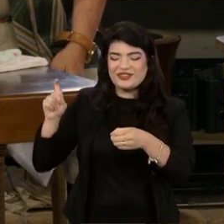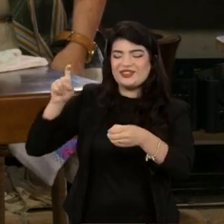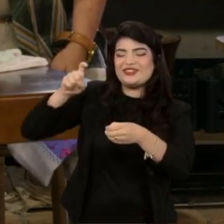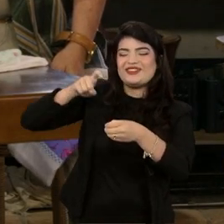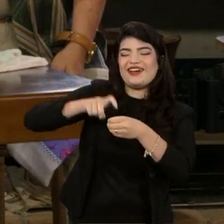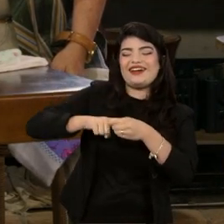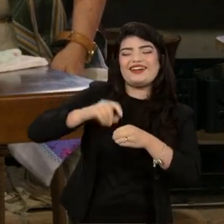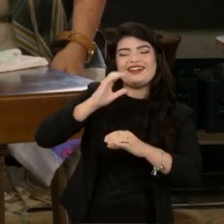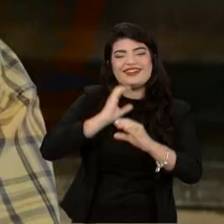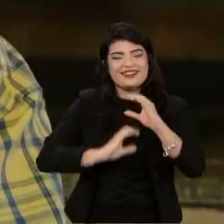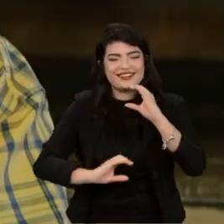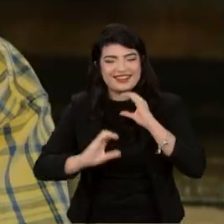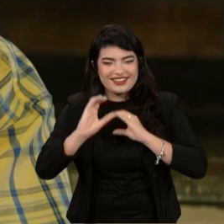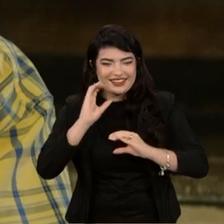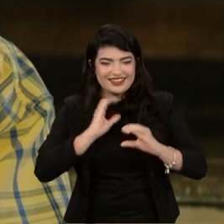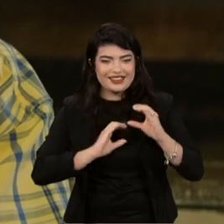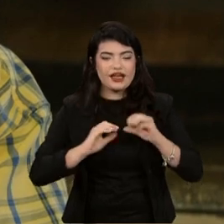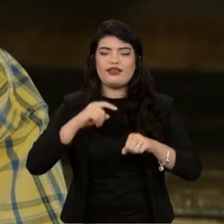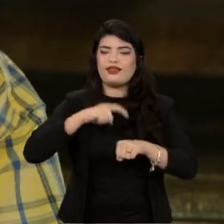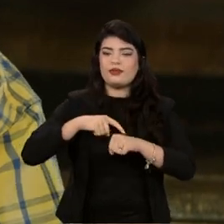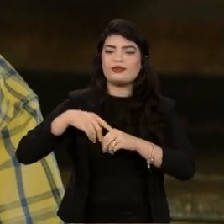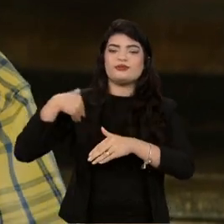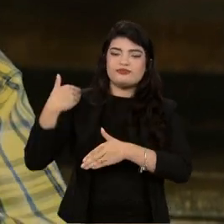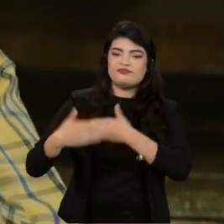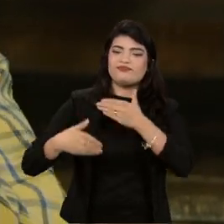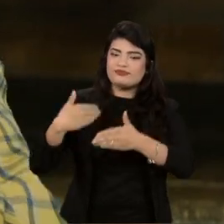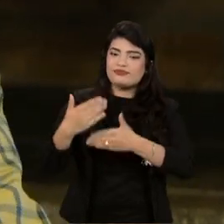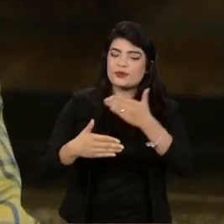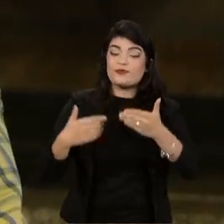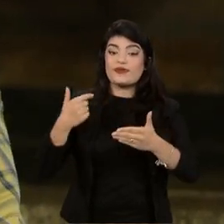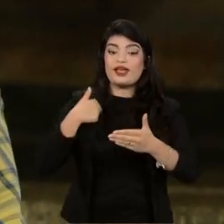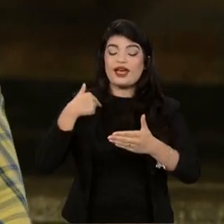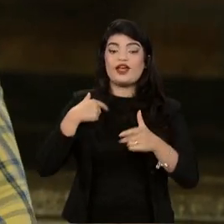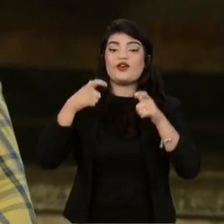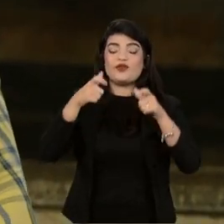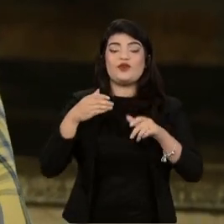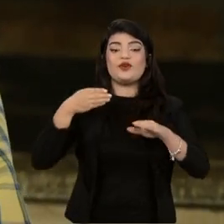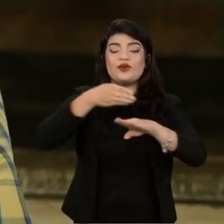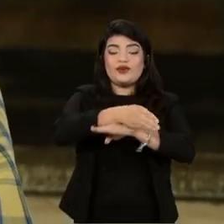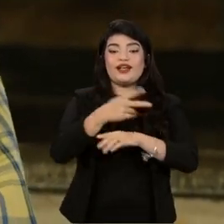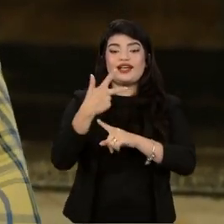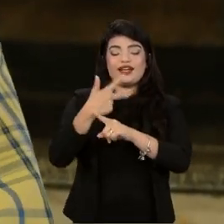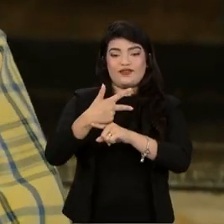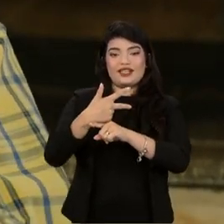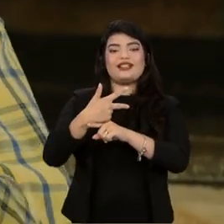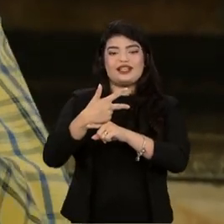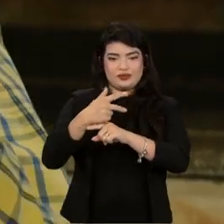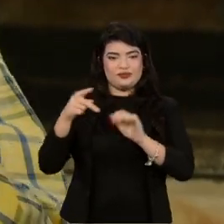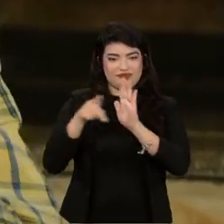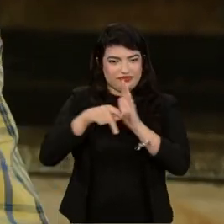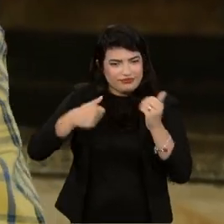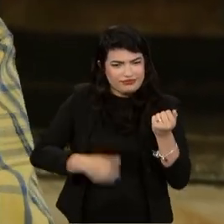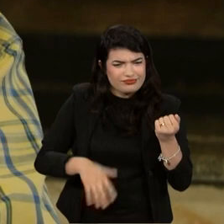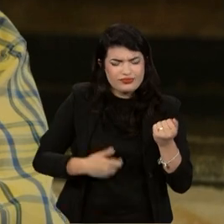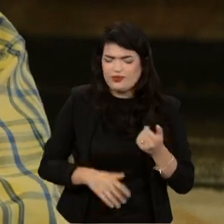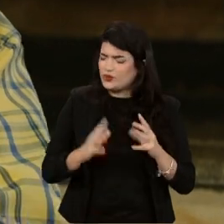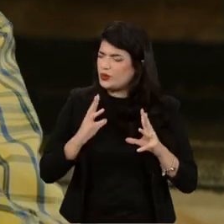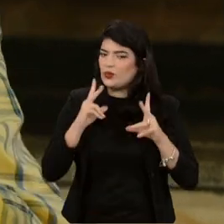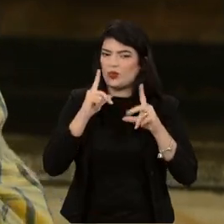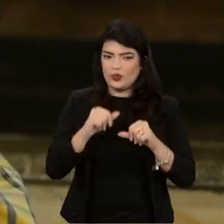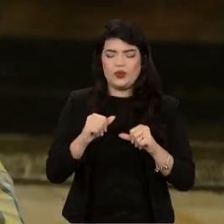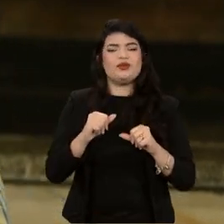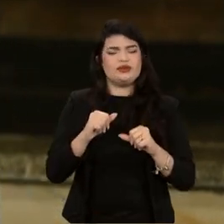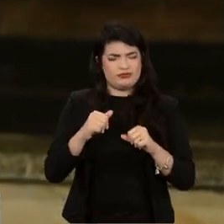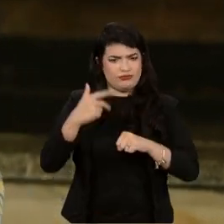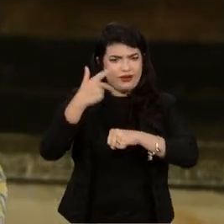aqui cantar. E o tempo passou, eu fui para Chantecler, uma gravadora sertaneja, gravei de tudo, depois